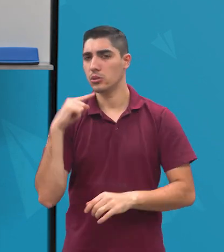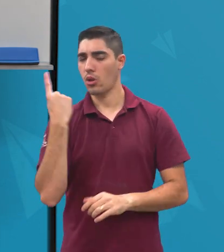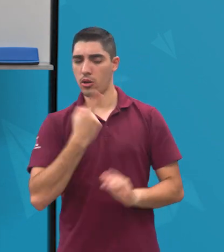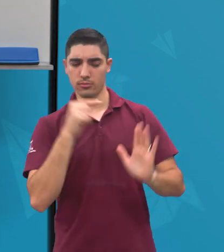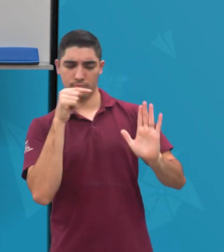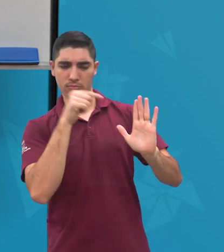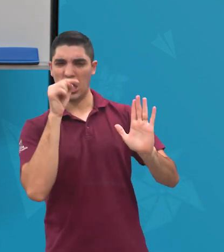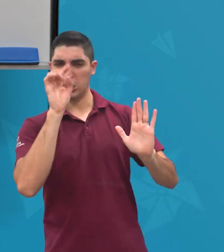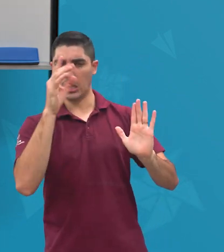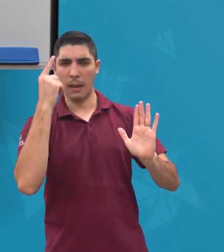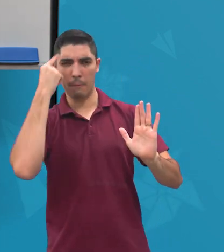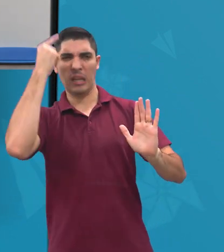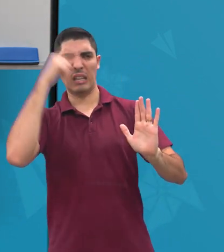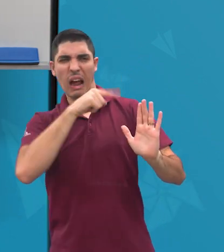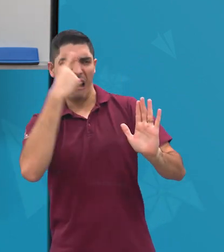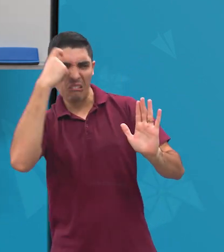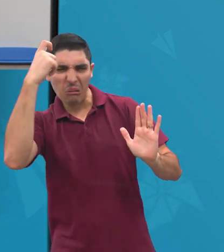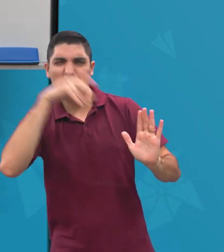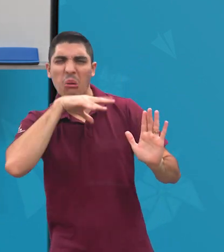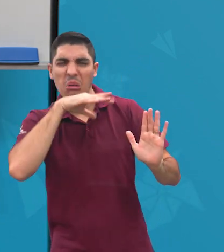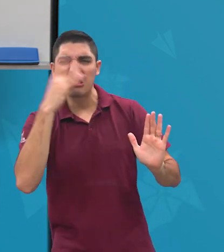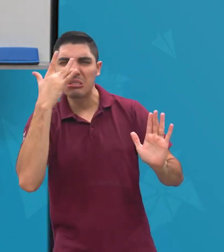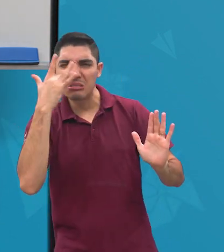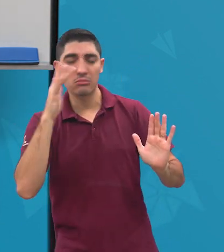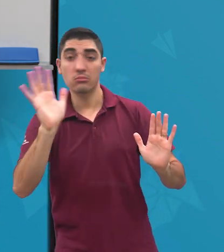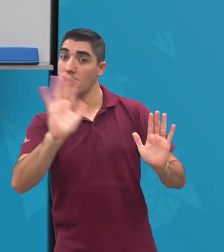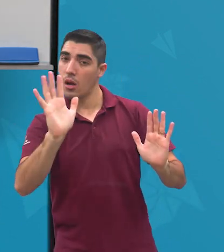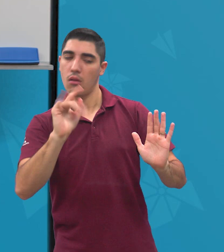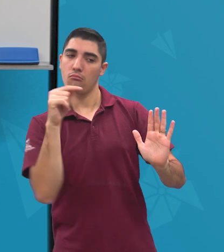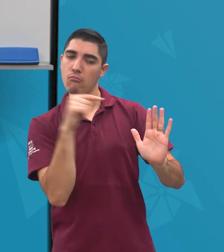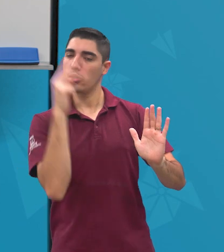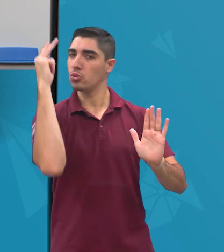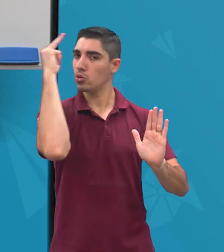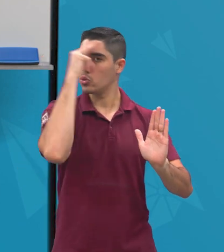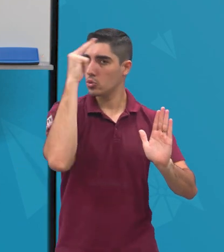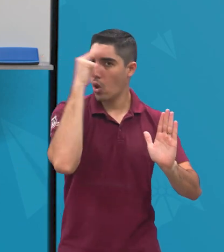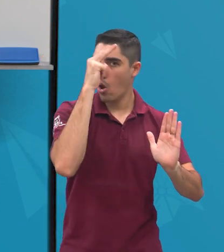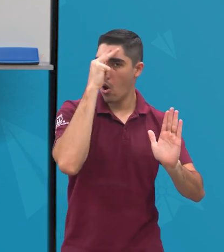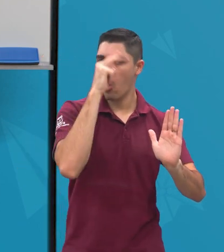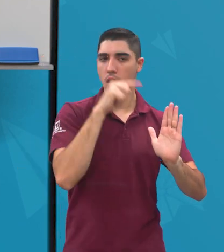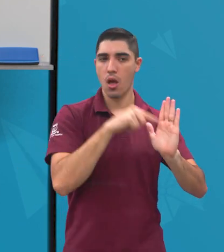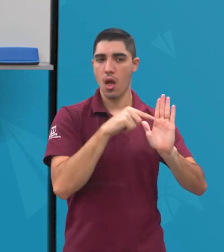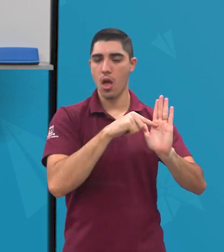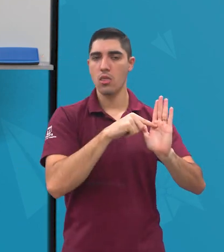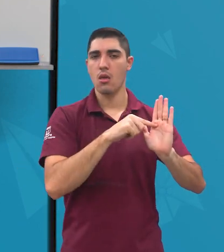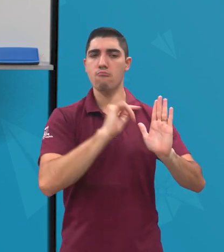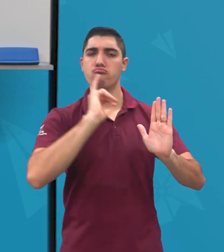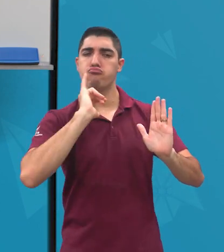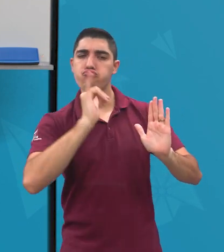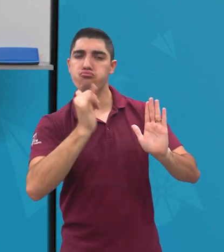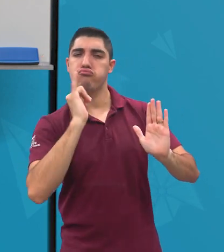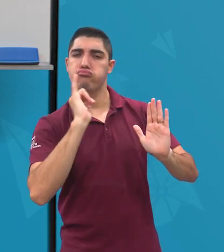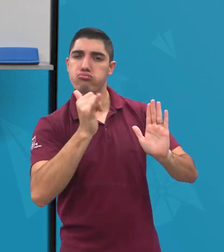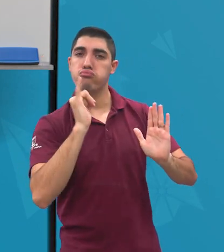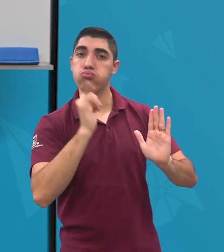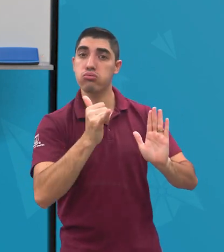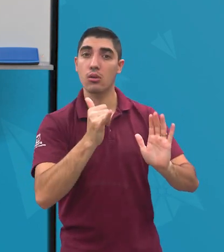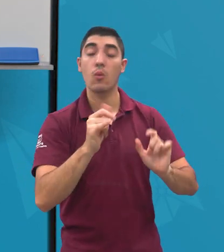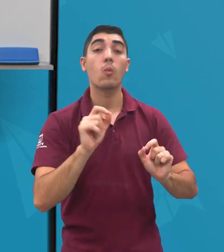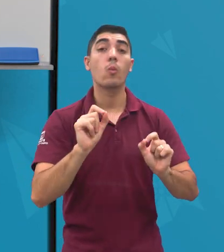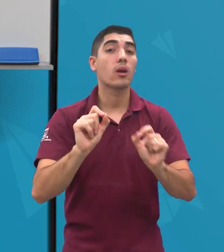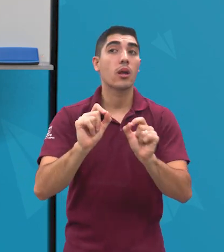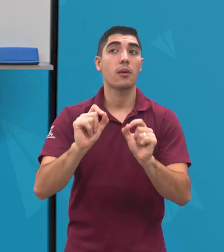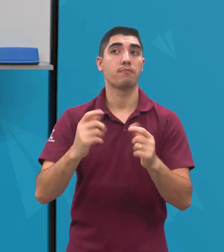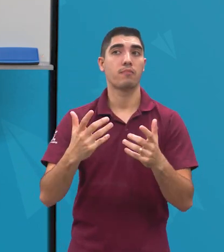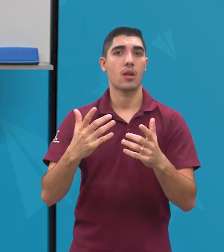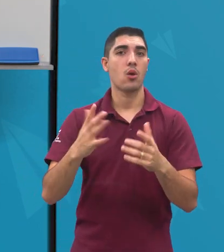imaginar que essa história está sendo contada e interpretada